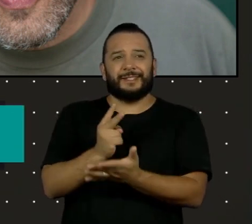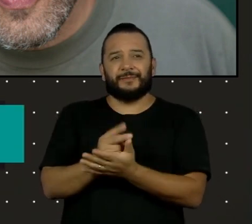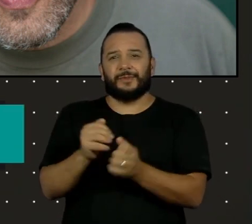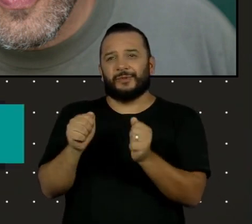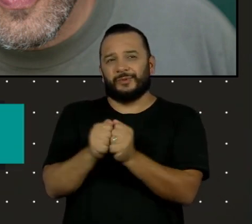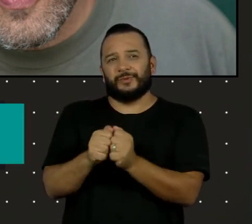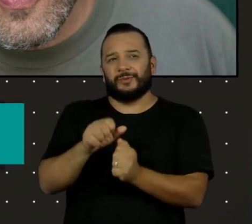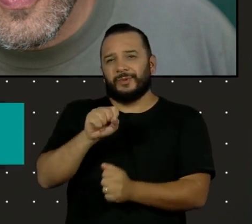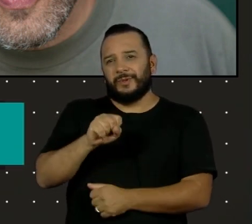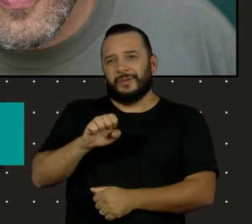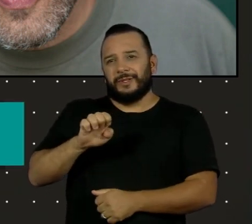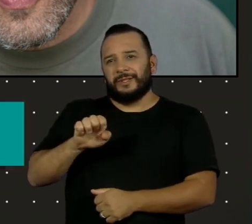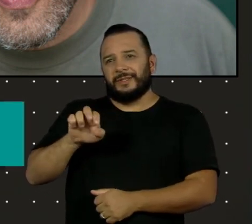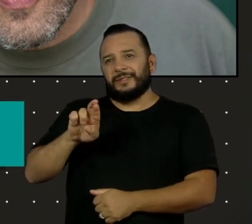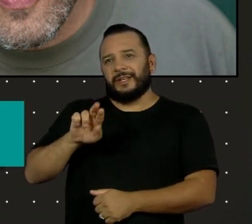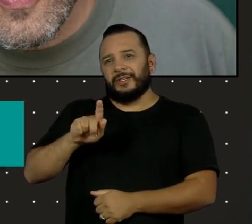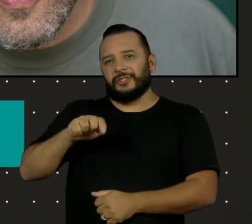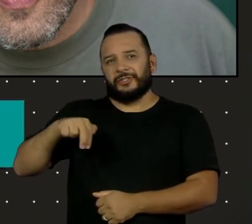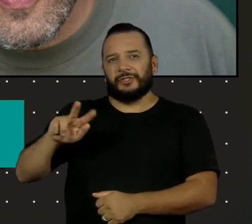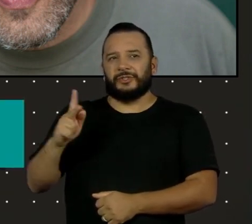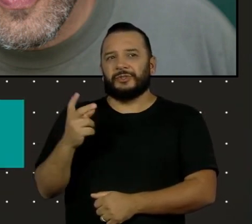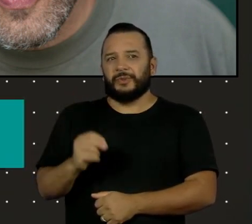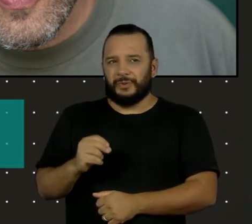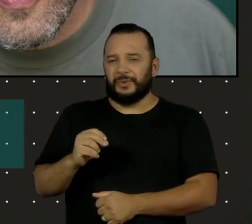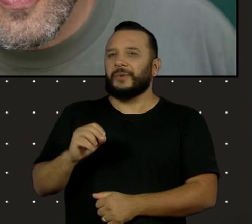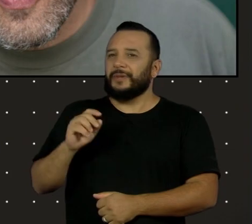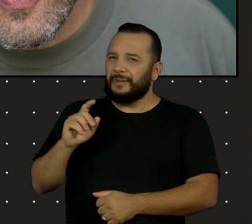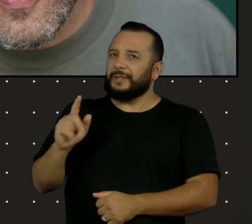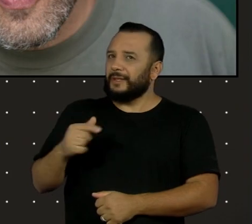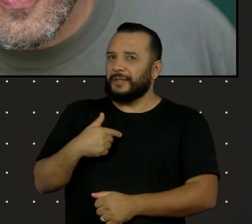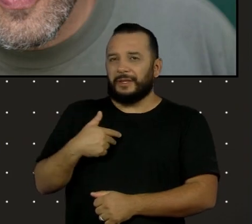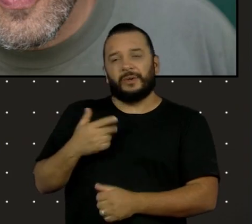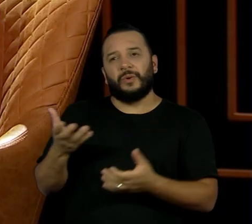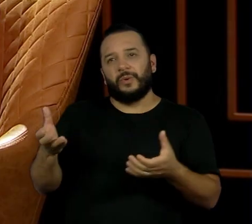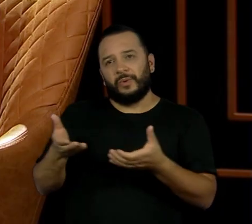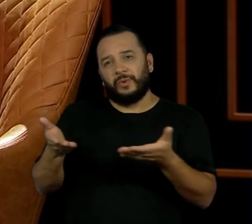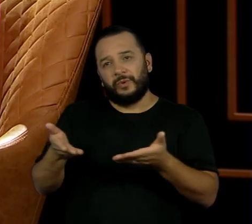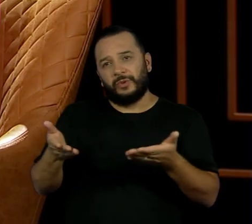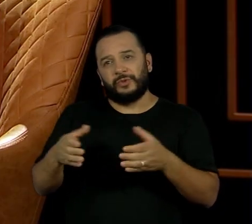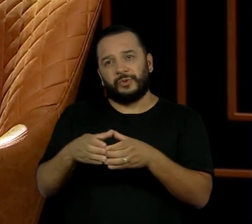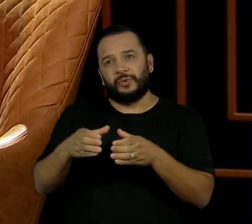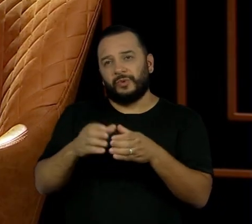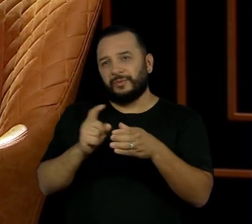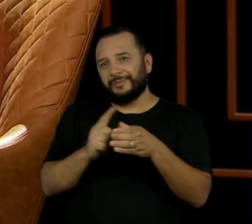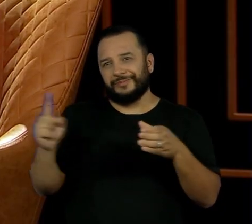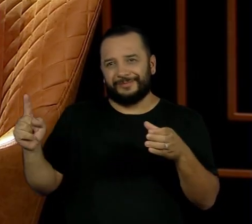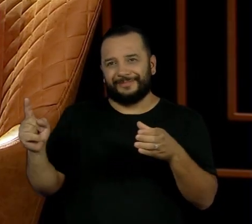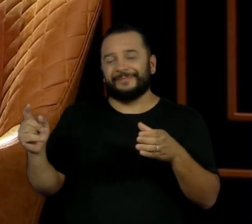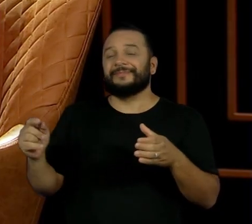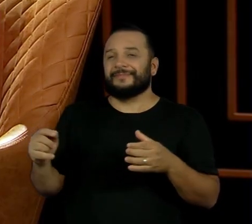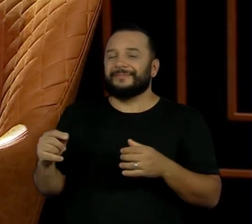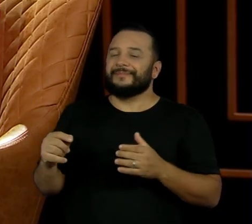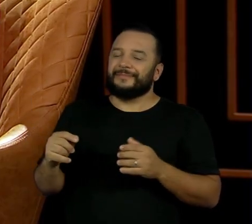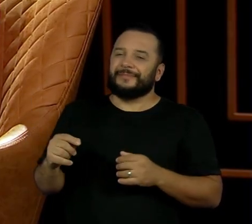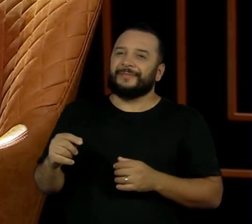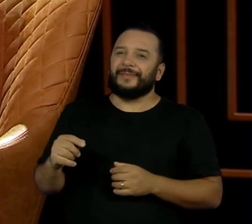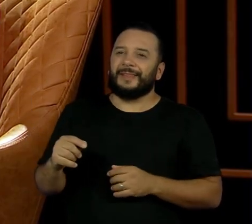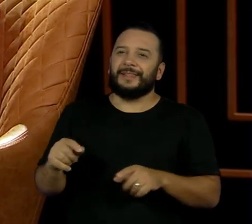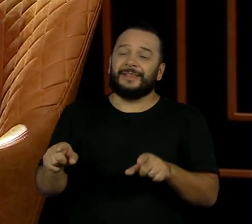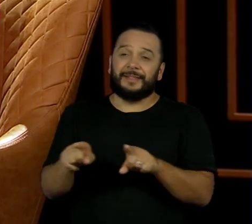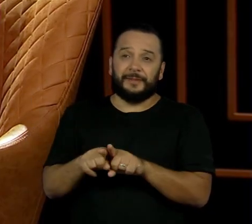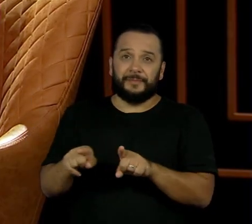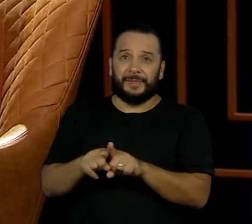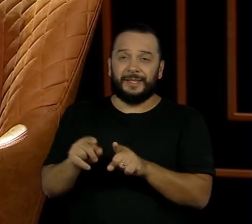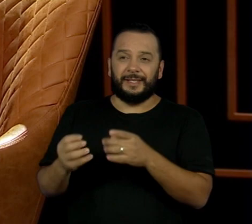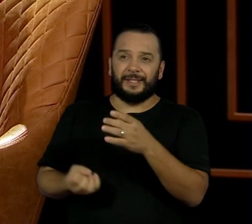Serginho Bartolo, o Bide, que hoje não faz mais parte do Funk Como Ele Gusta, mas foi o mentor dessa banda,